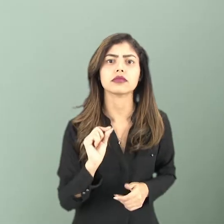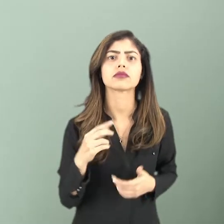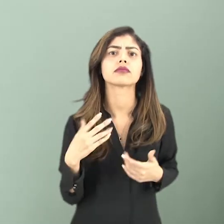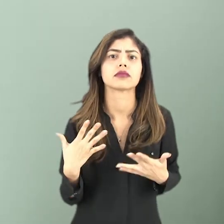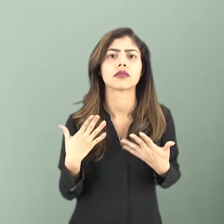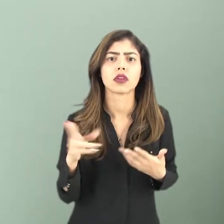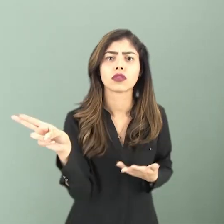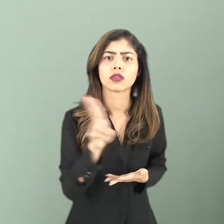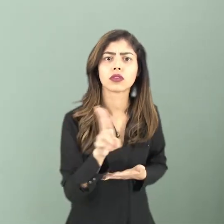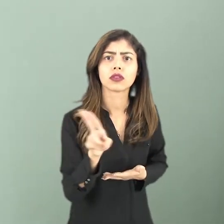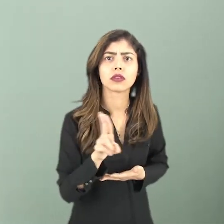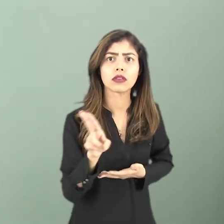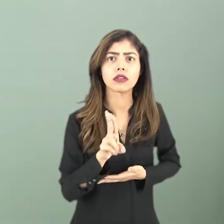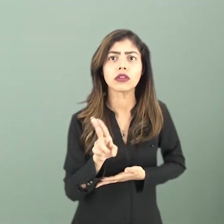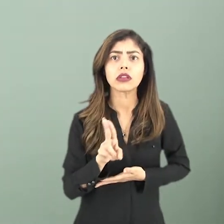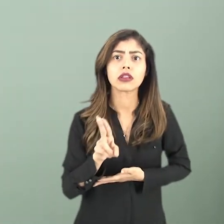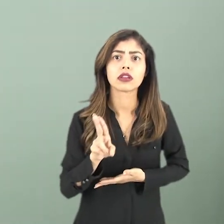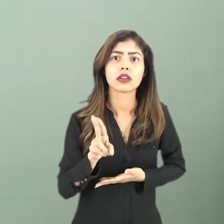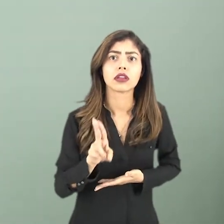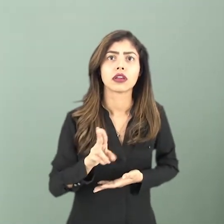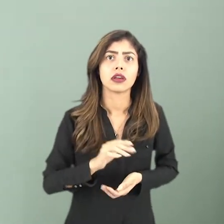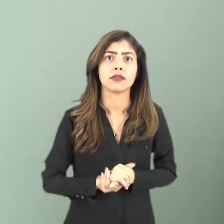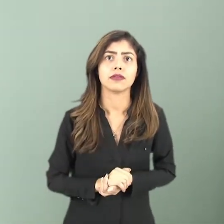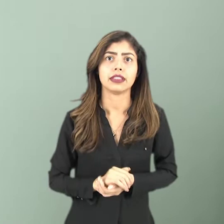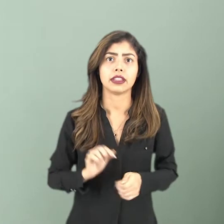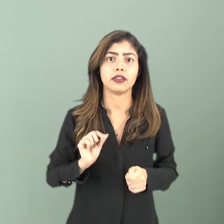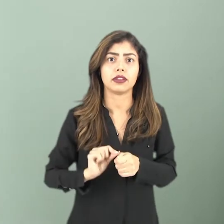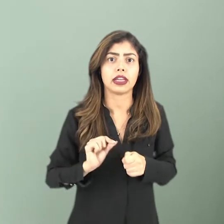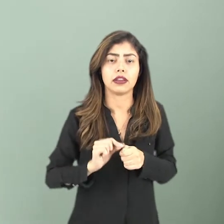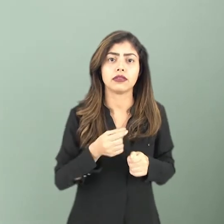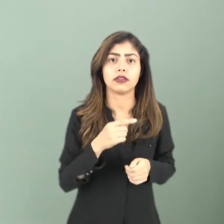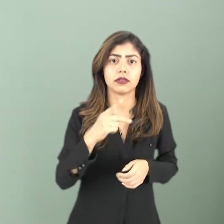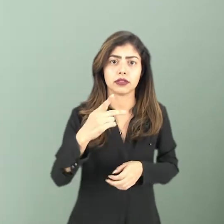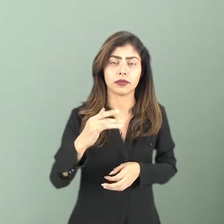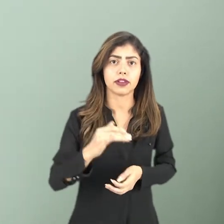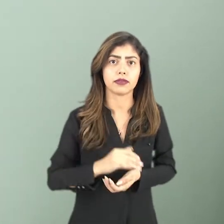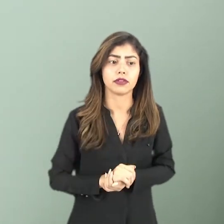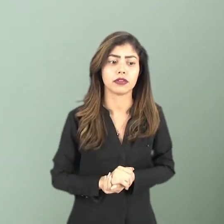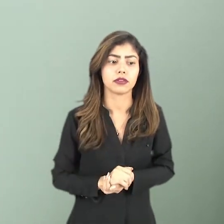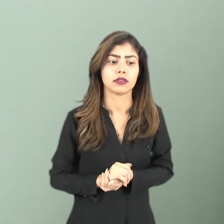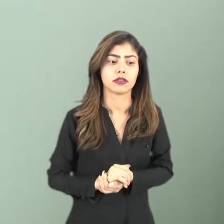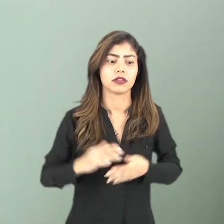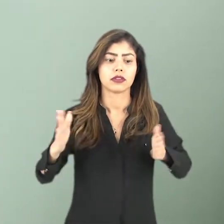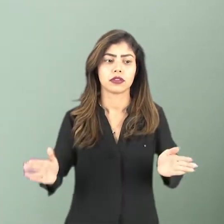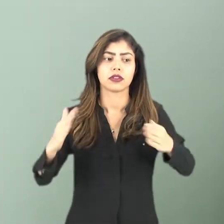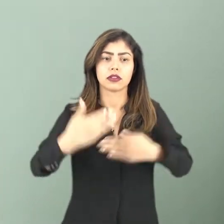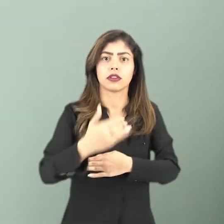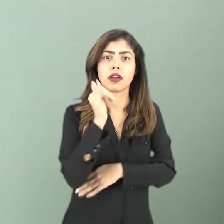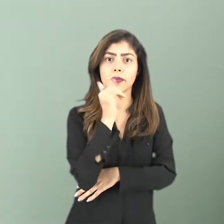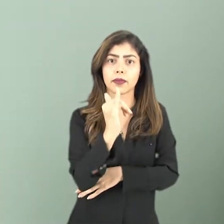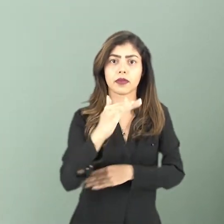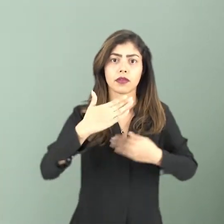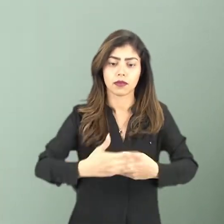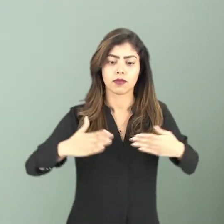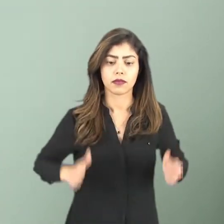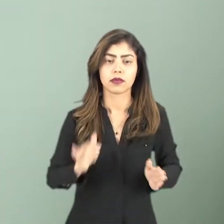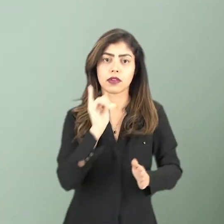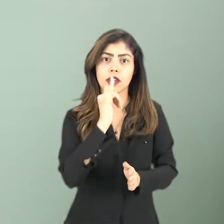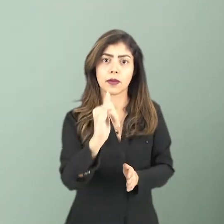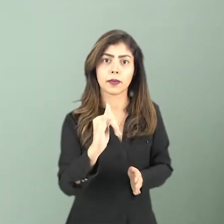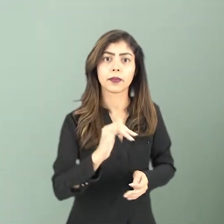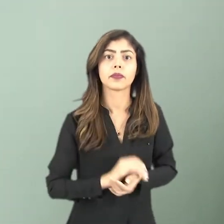ela é chamada de gerador, mas na verdade ela funciona fisicamente como um transformador, né? E o que seria esse